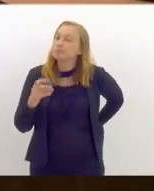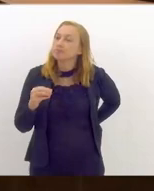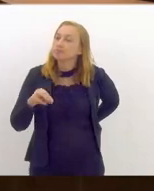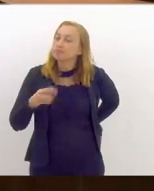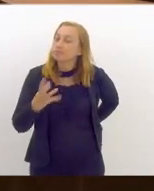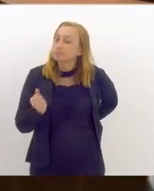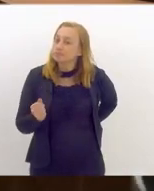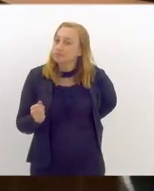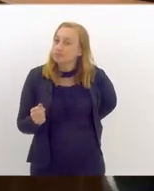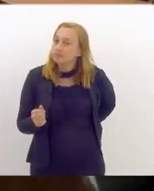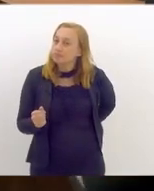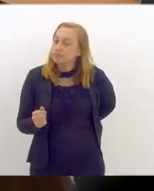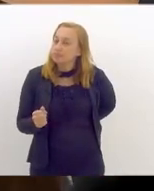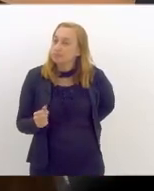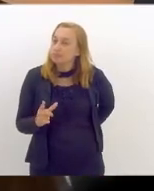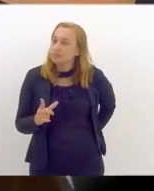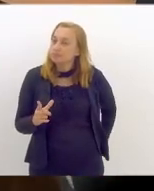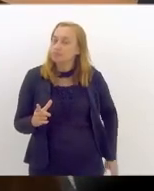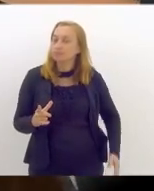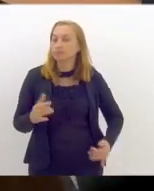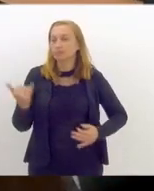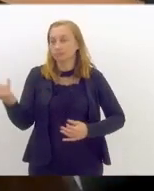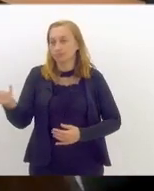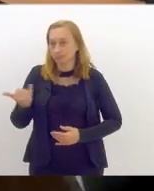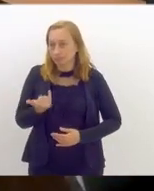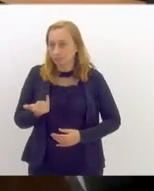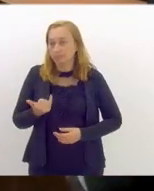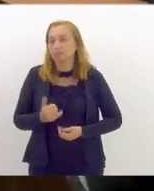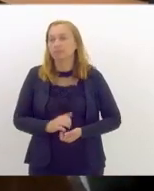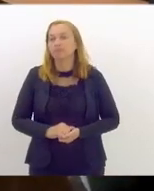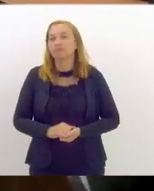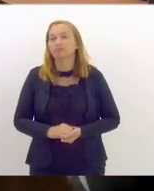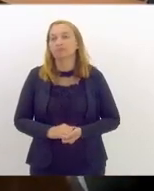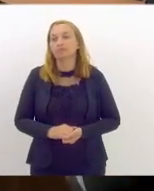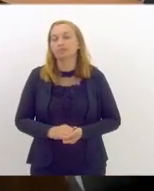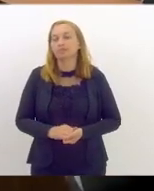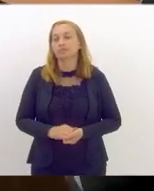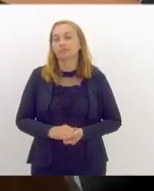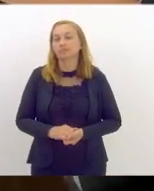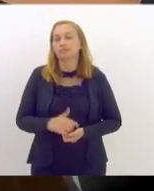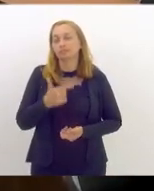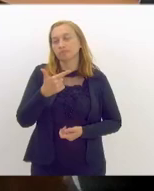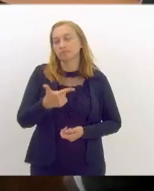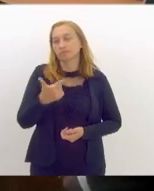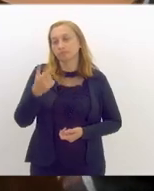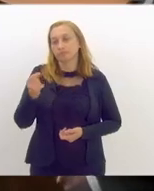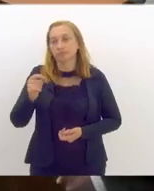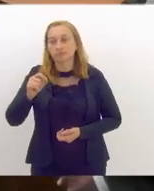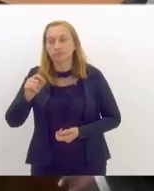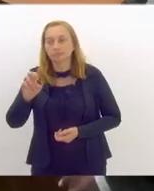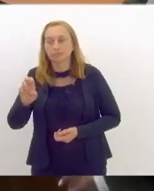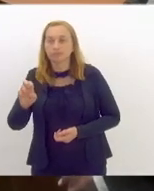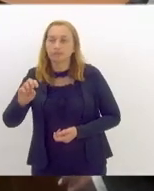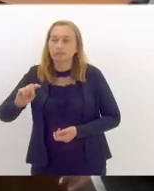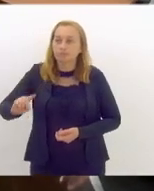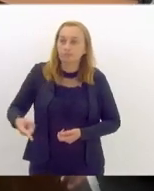Machado tinha me ponderado que 25 mil